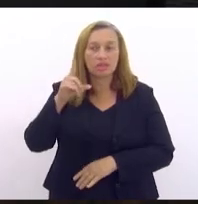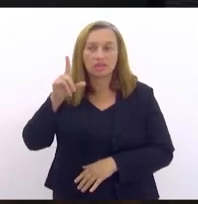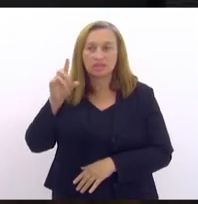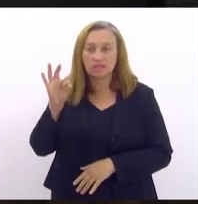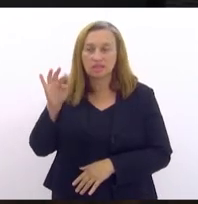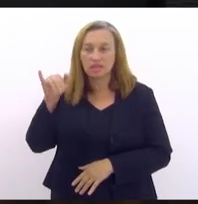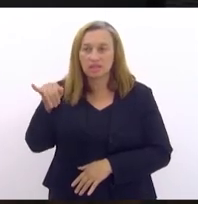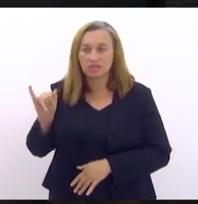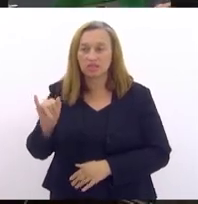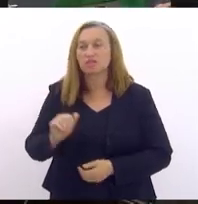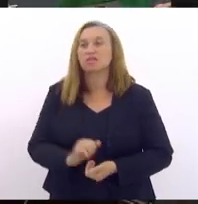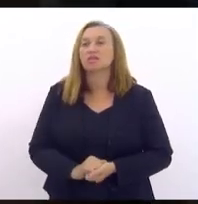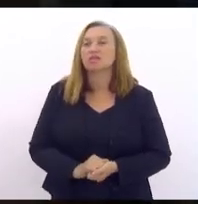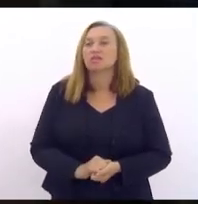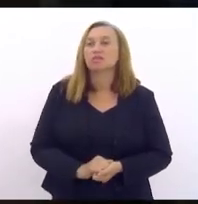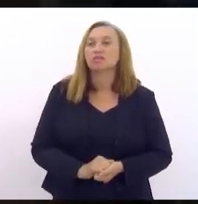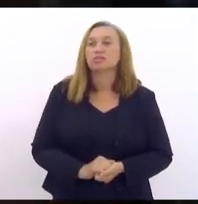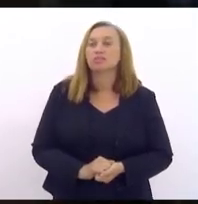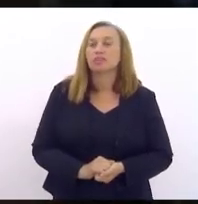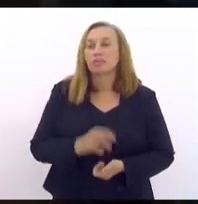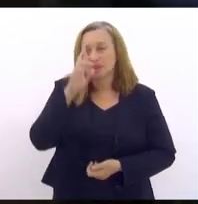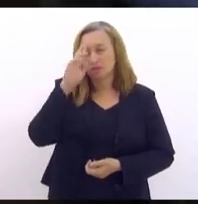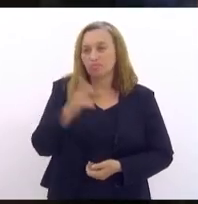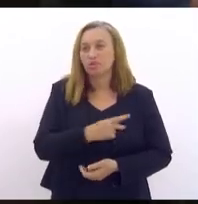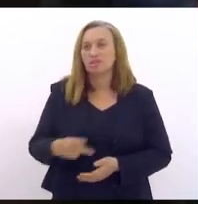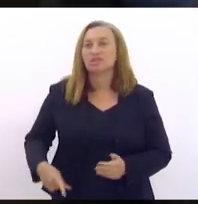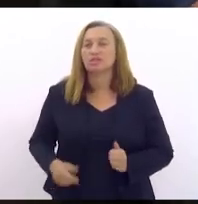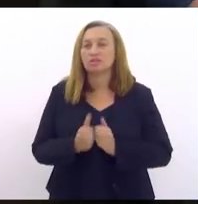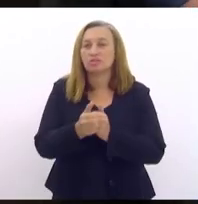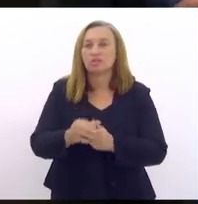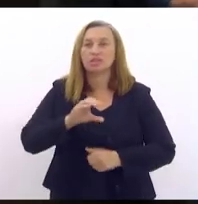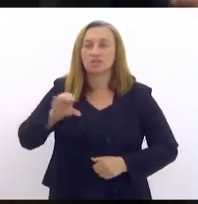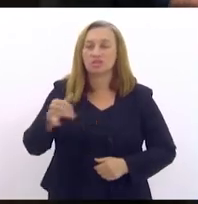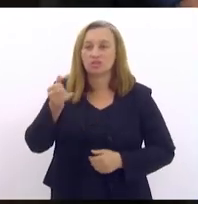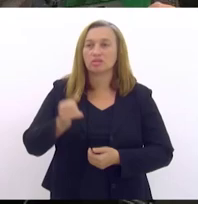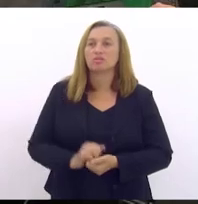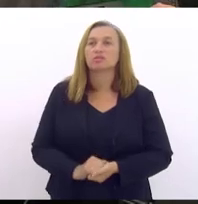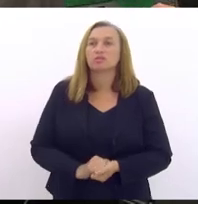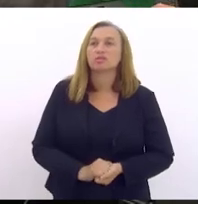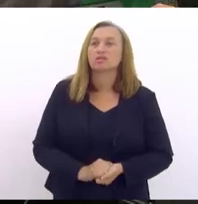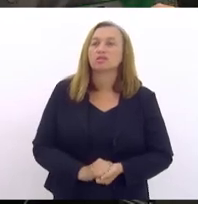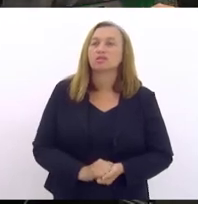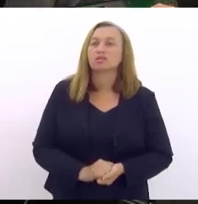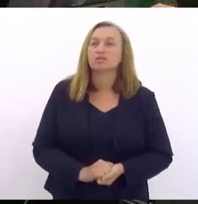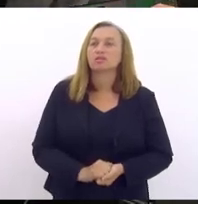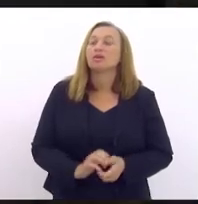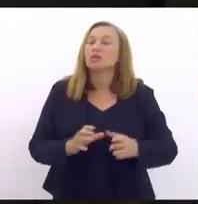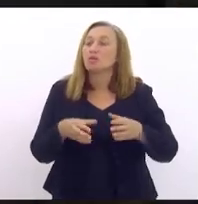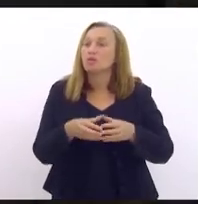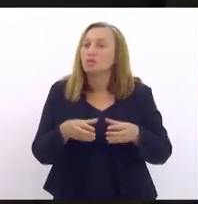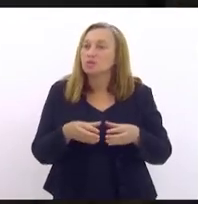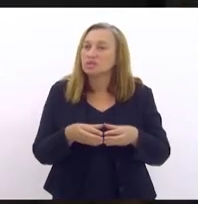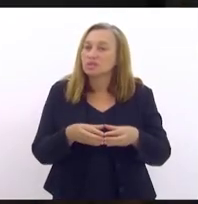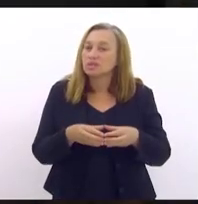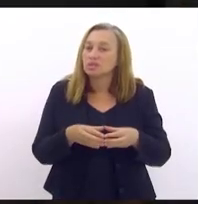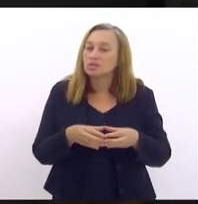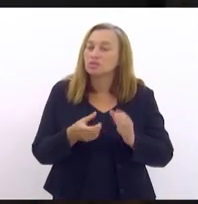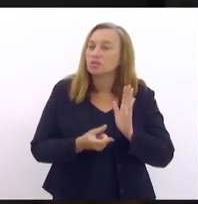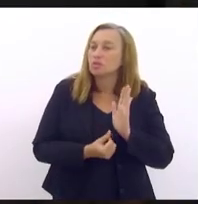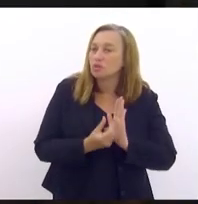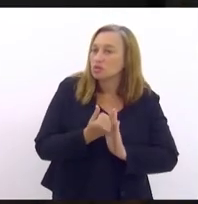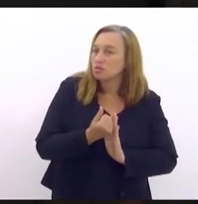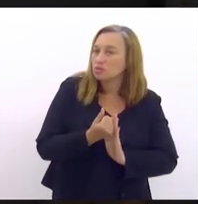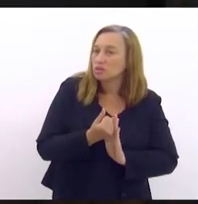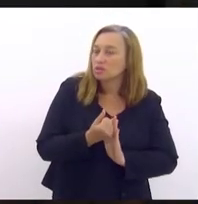por favor. Senhor presidente, acompanho o parecer da CCJ também. Pela Comissão de